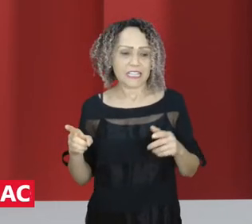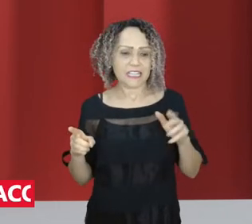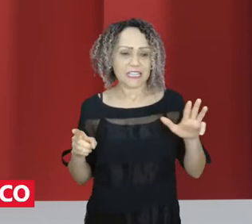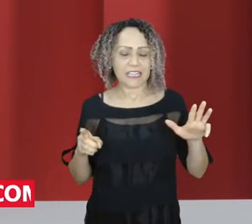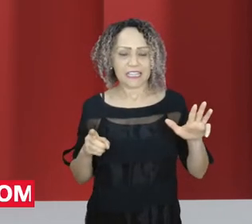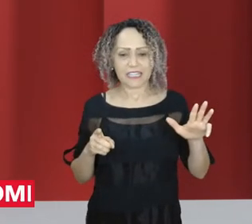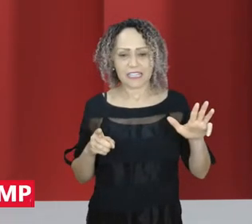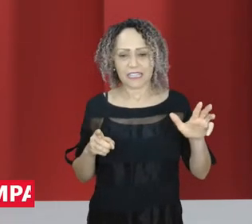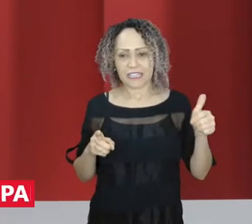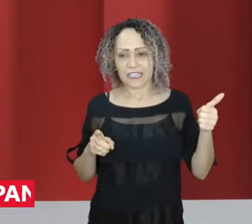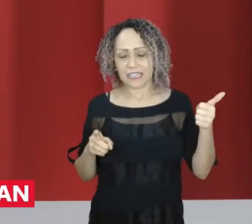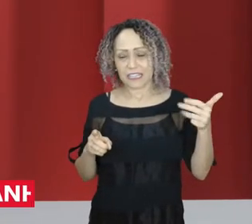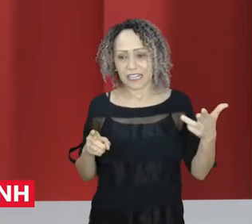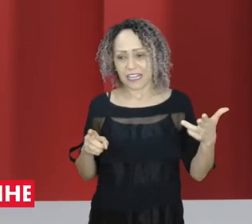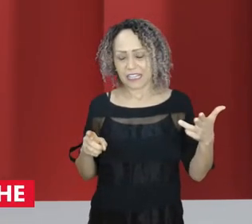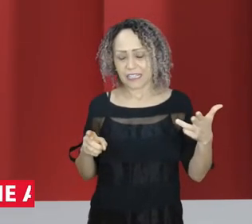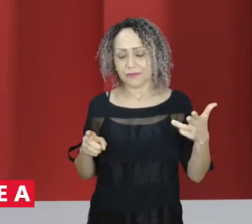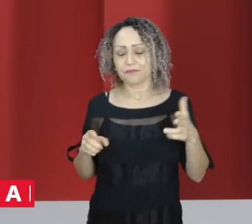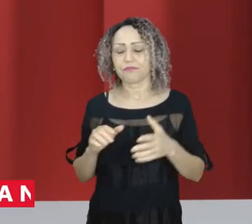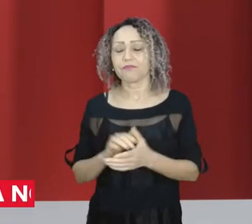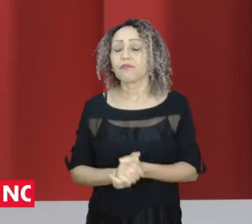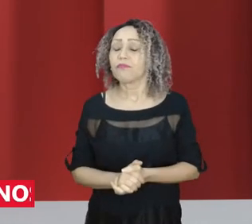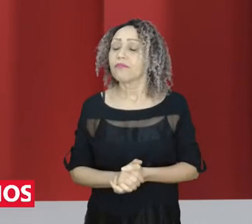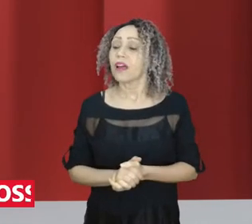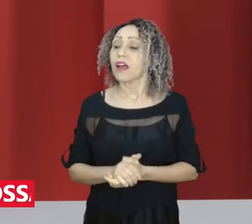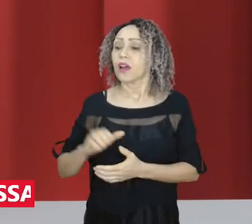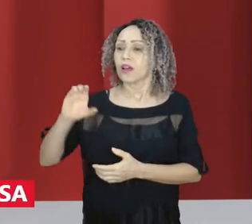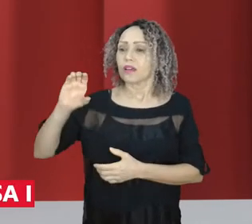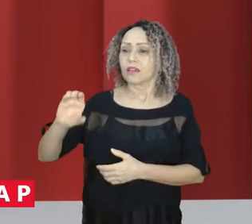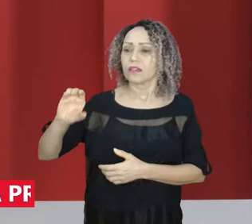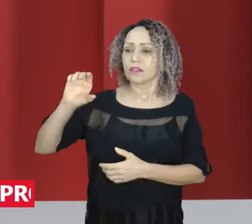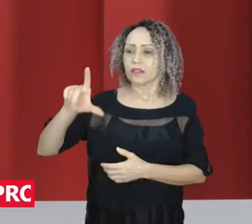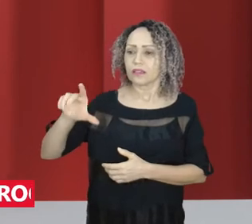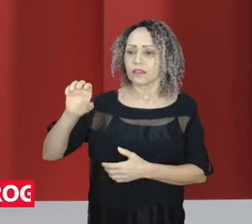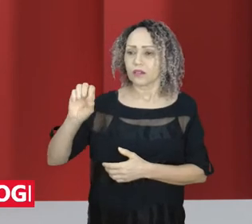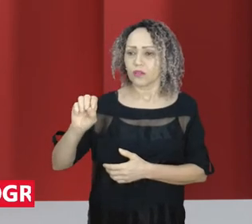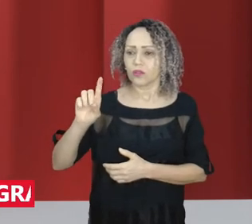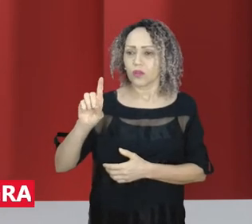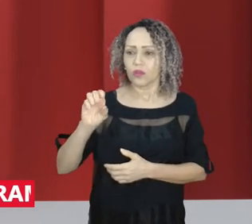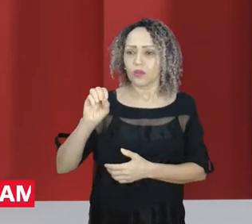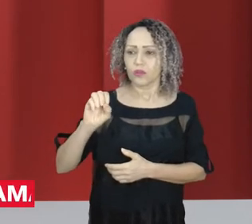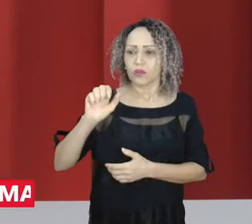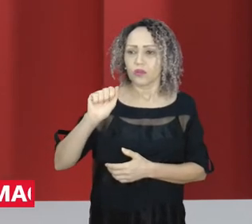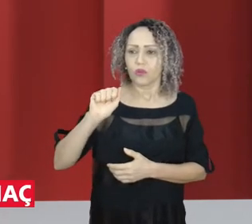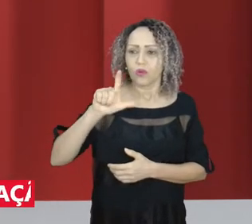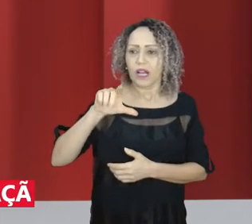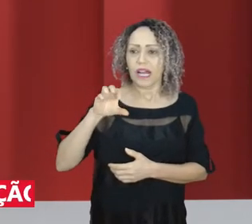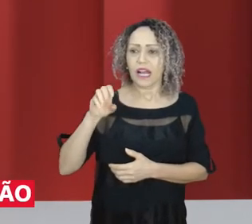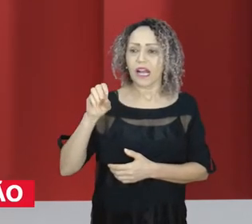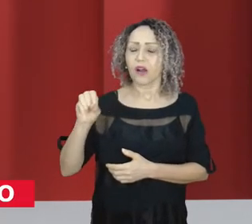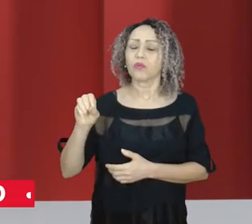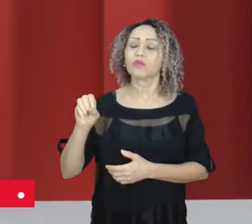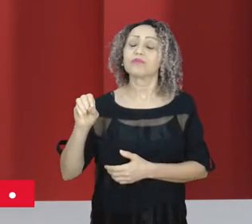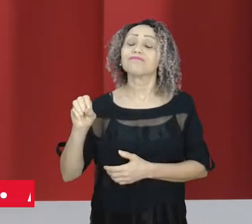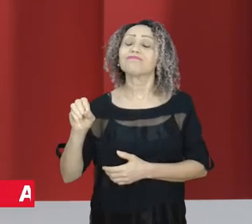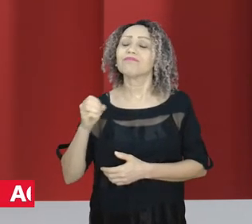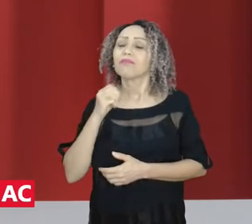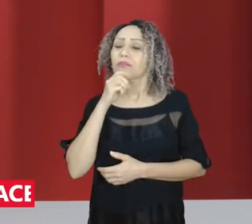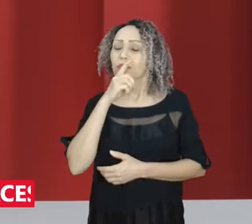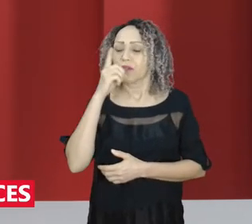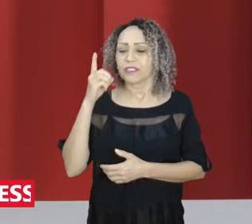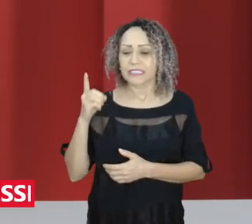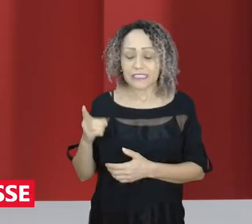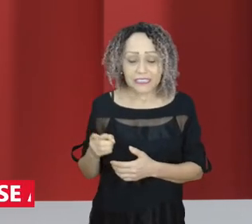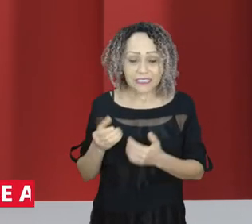Clodoaldo Santos, bom dia também para você. É, a Jovizinha comenta que as cores do Brasil pertencem